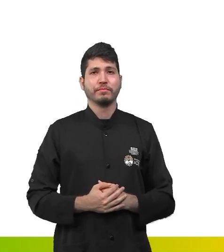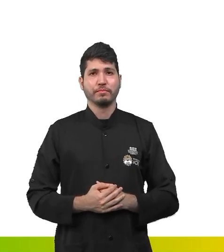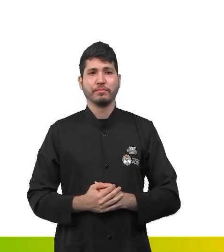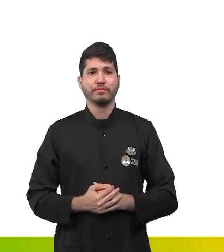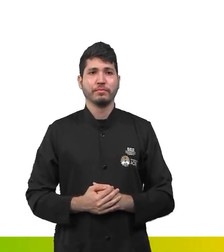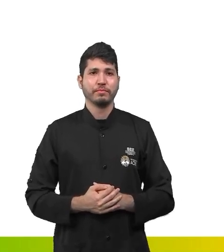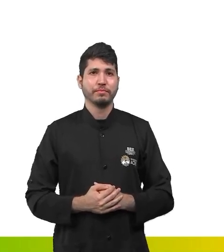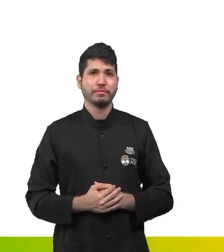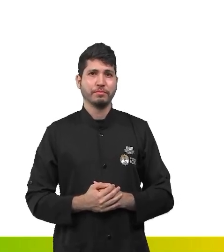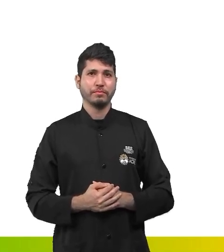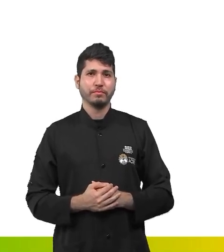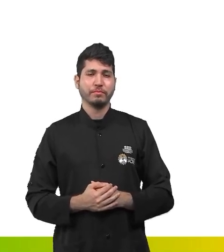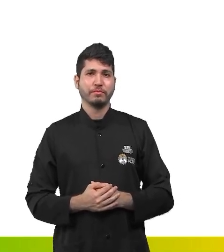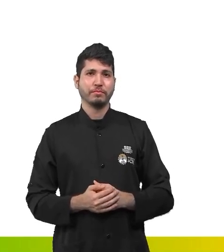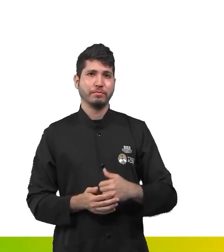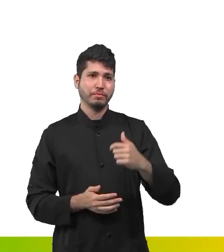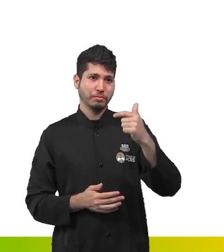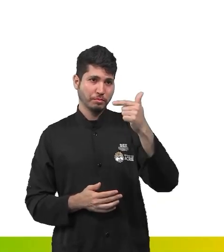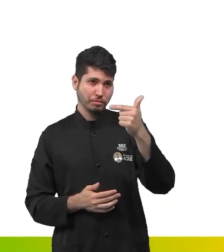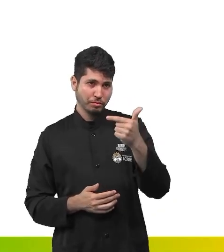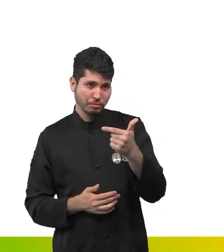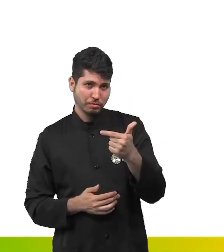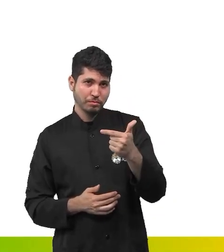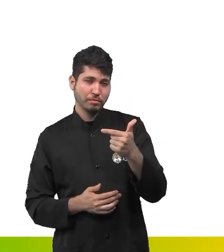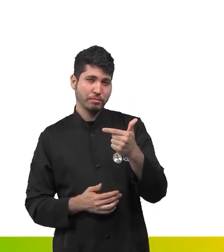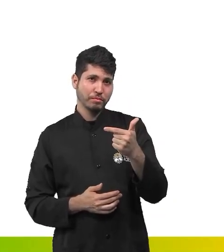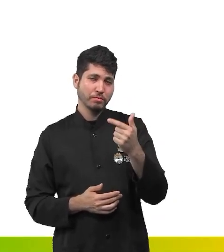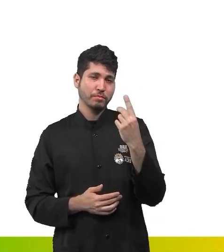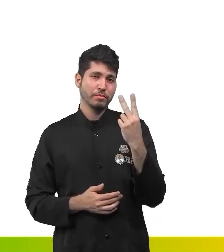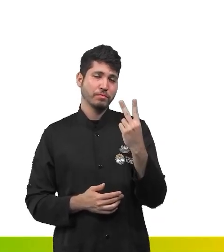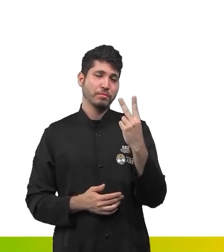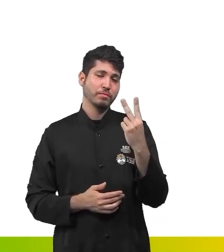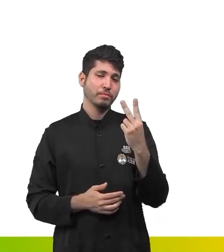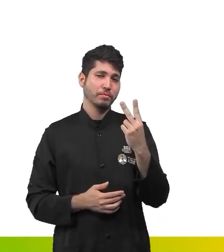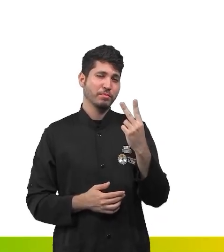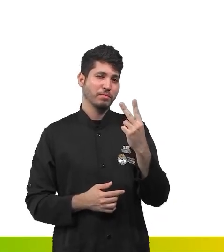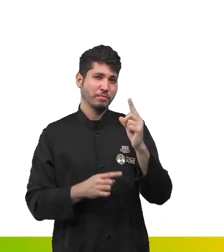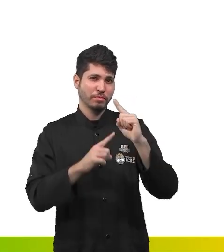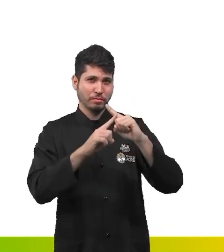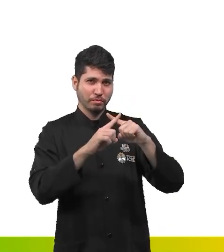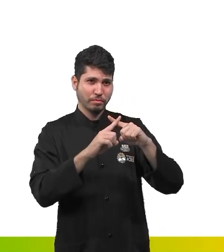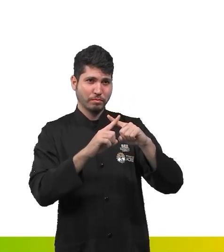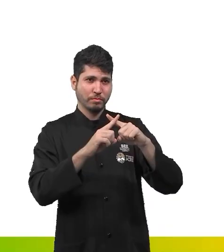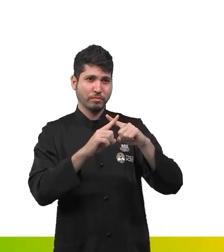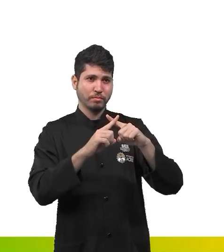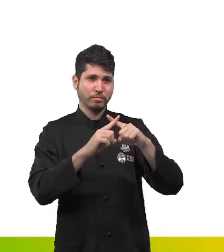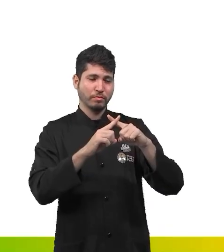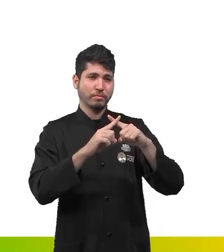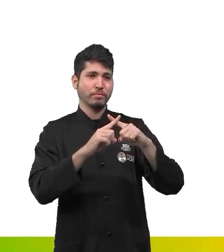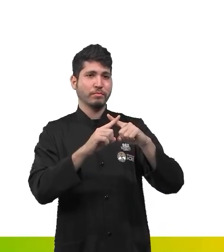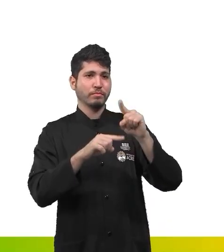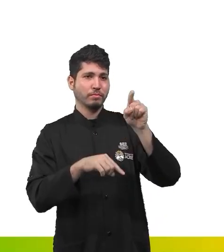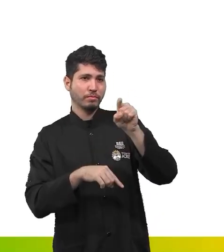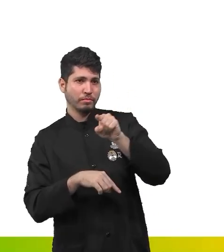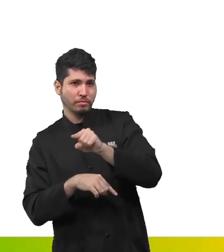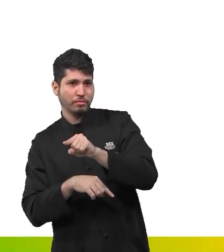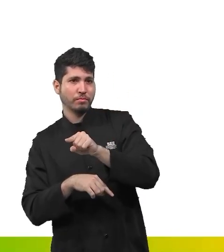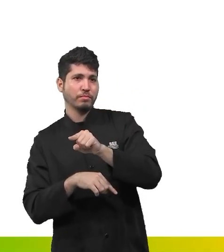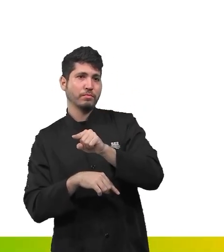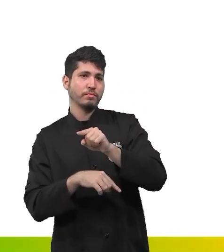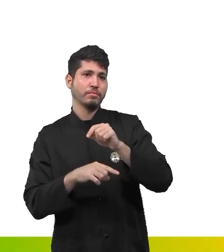aqui 2 vezes X, multiplicar em X, 2 vezes X, 12 vezes